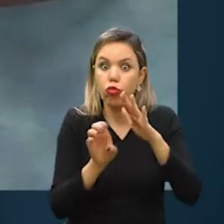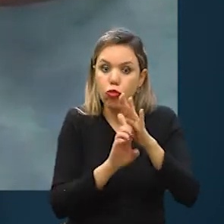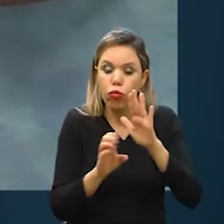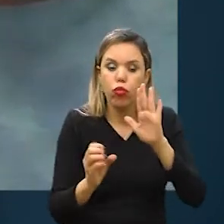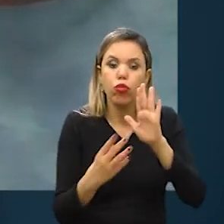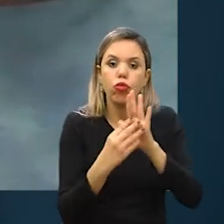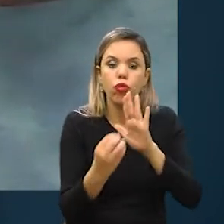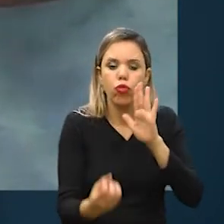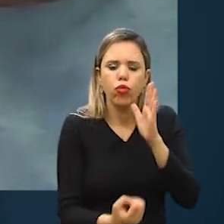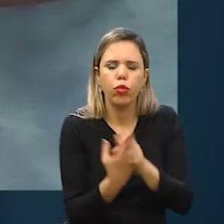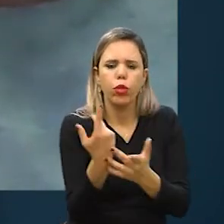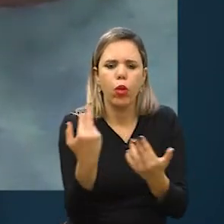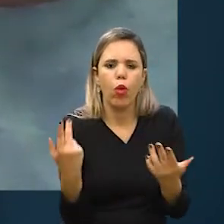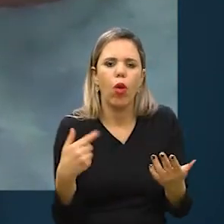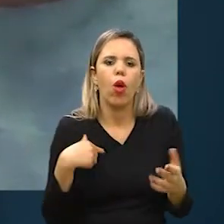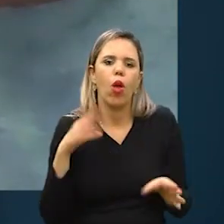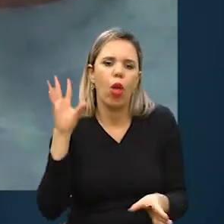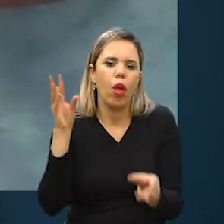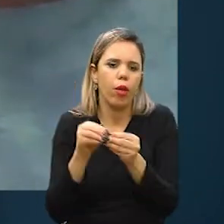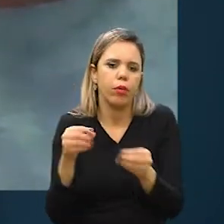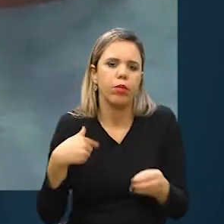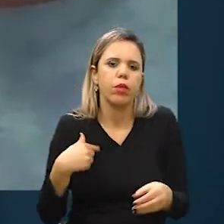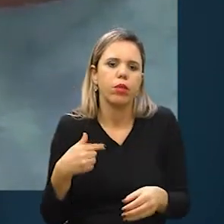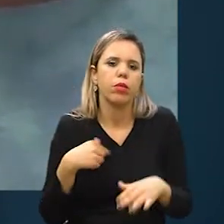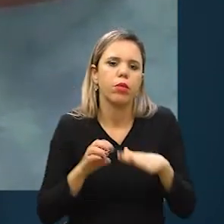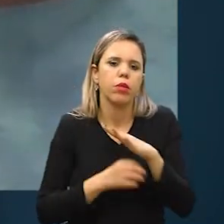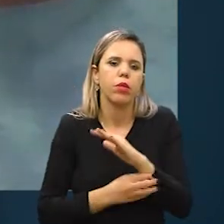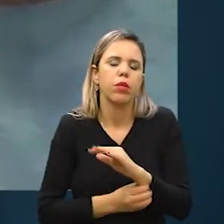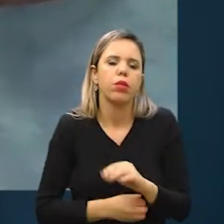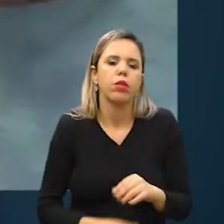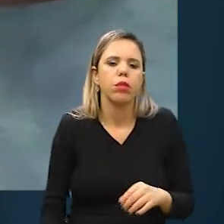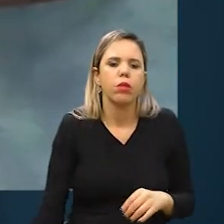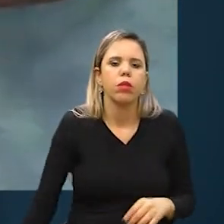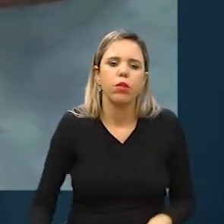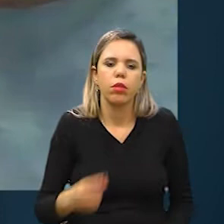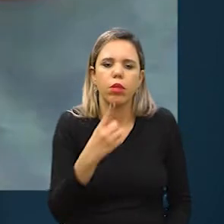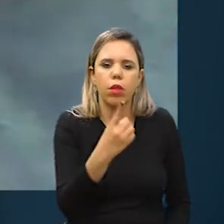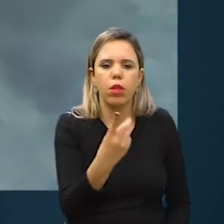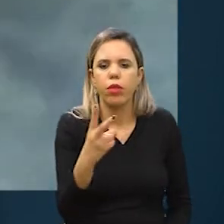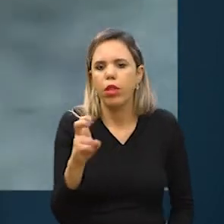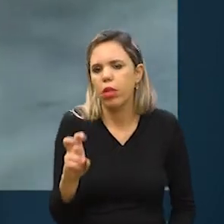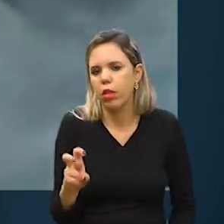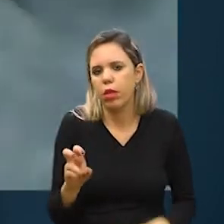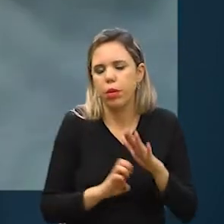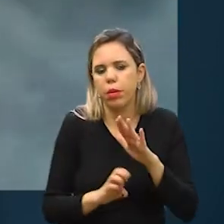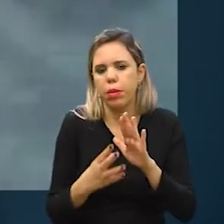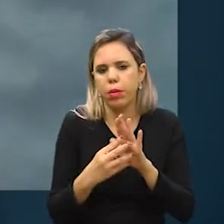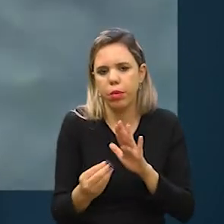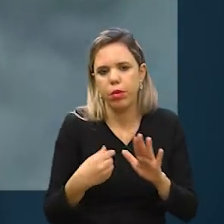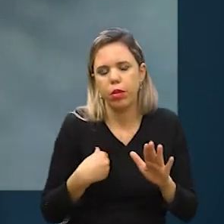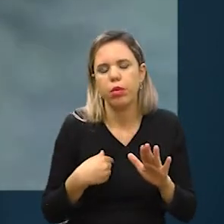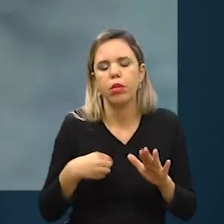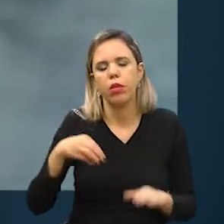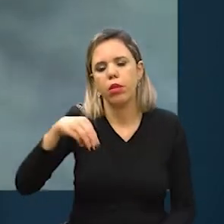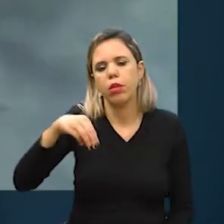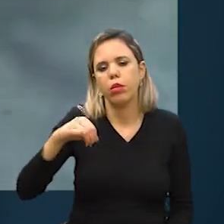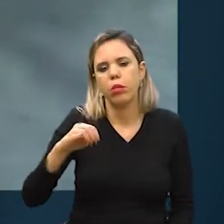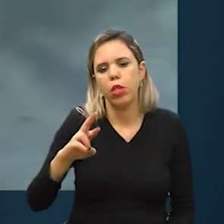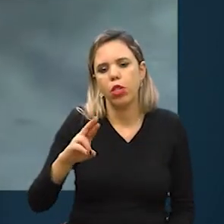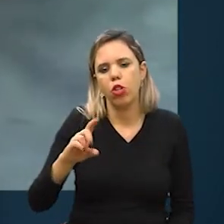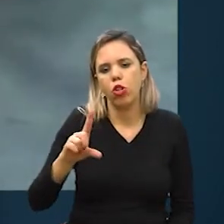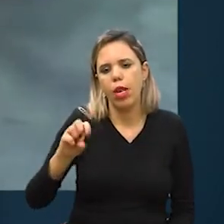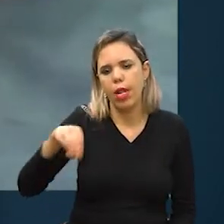franqueado, né? Eu concluí a minha Master com 125 franqueados na Microlins,